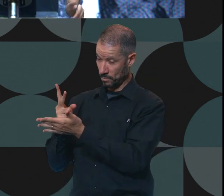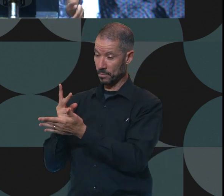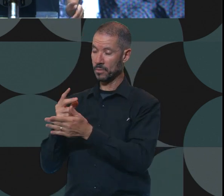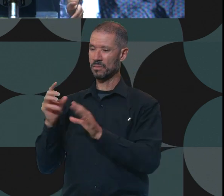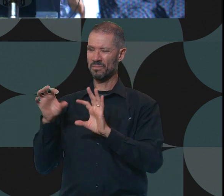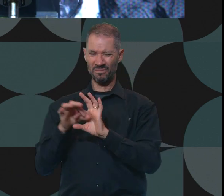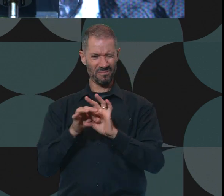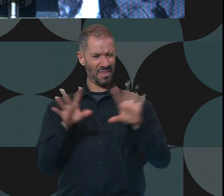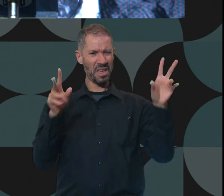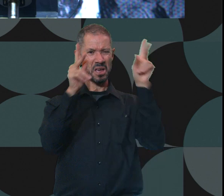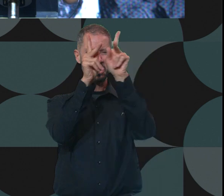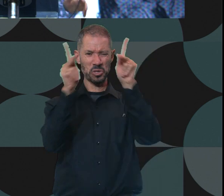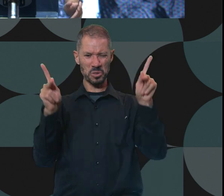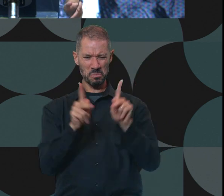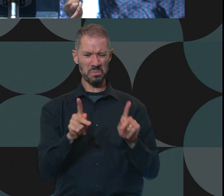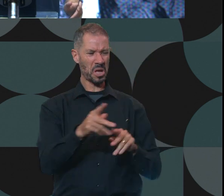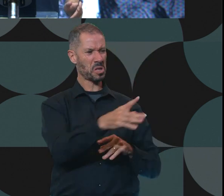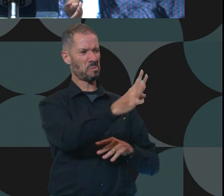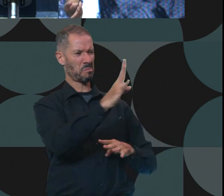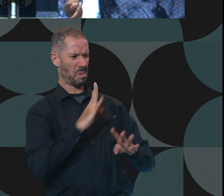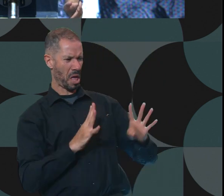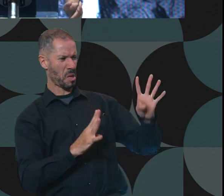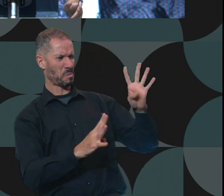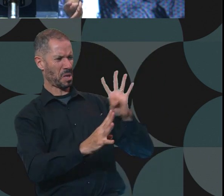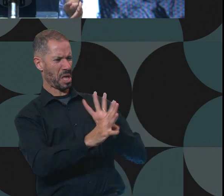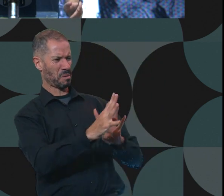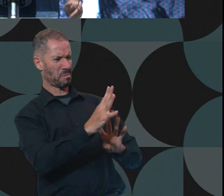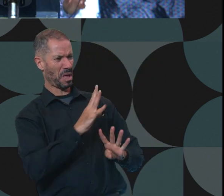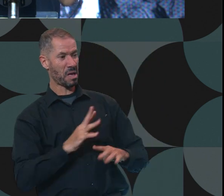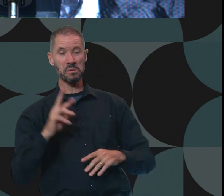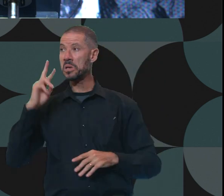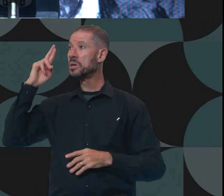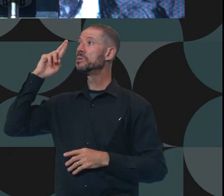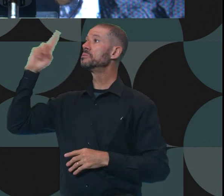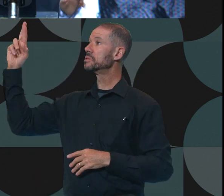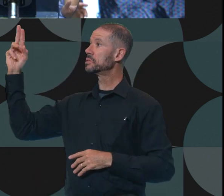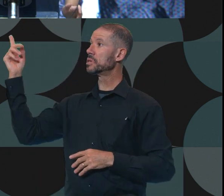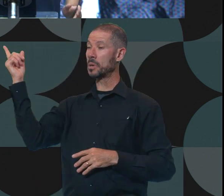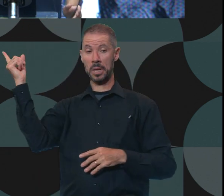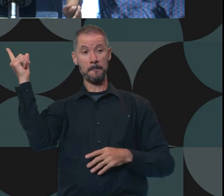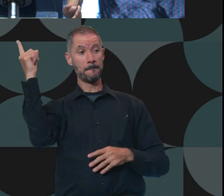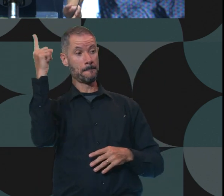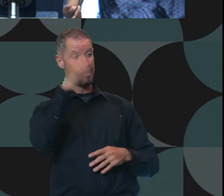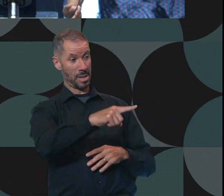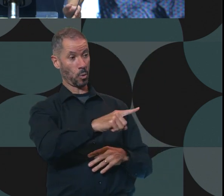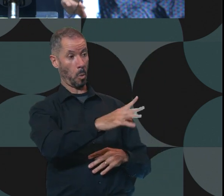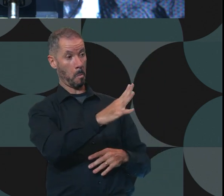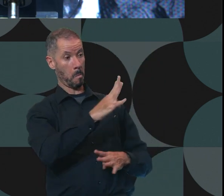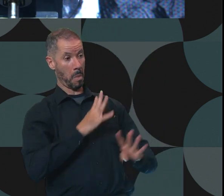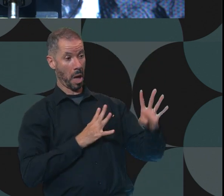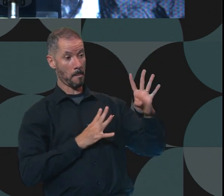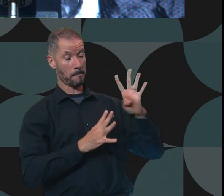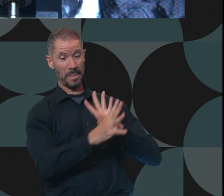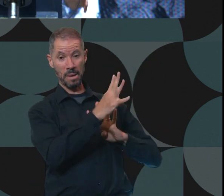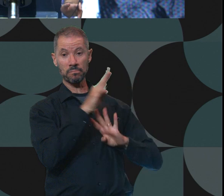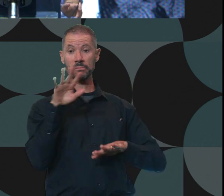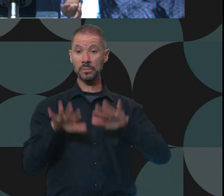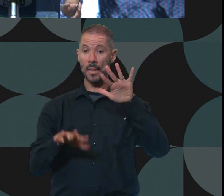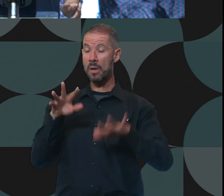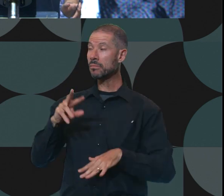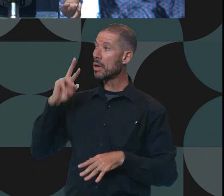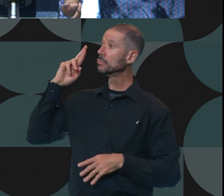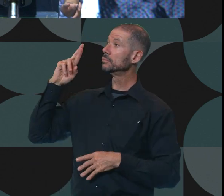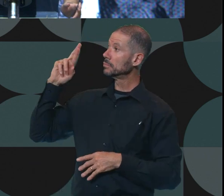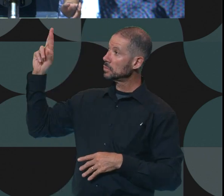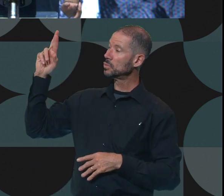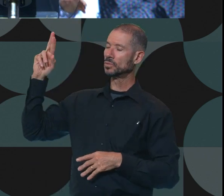paz, que ele me amaldiçoe, pois foi o Senhor que o mandou. Talvez o Senhor veja que tenha